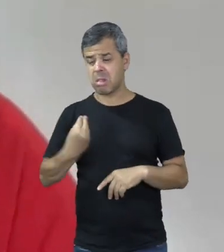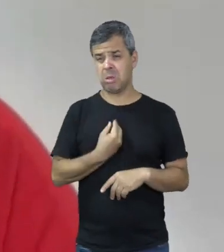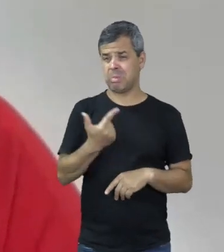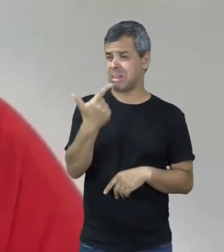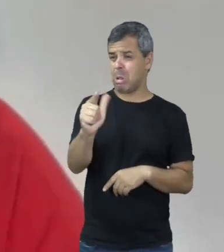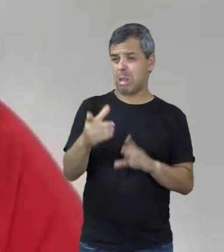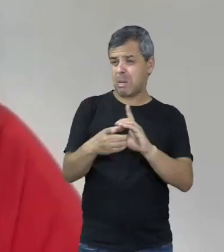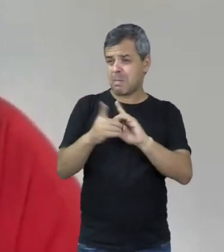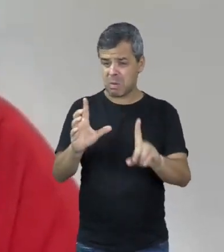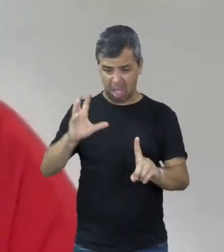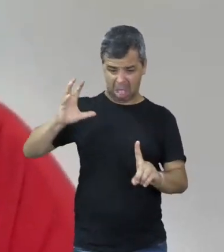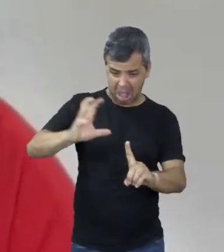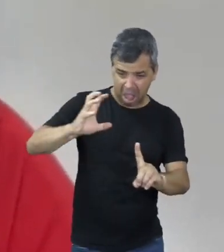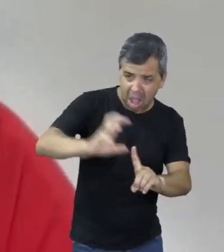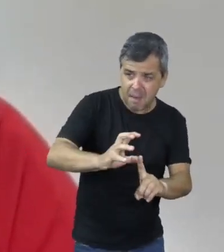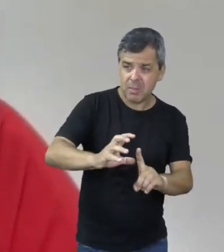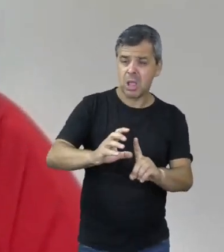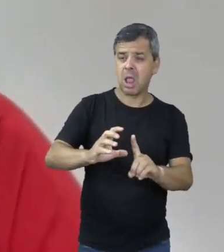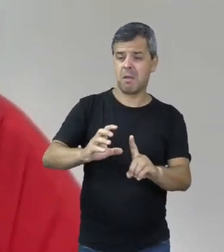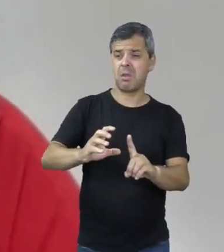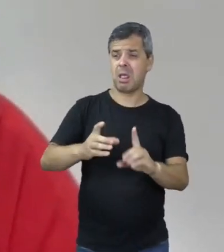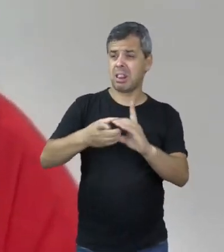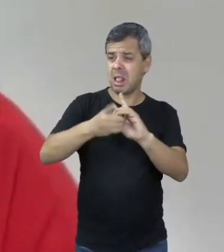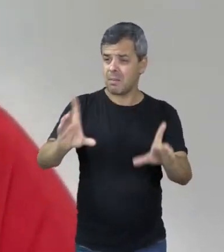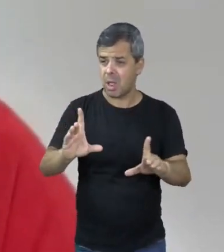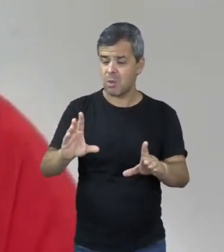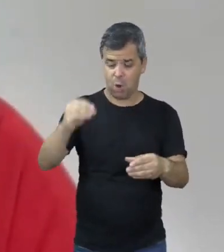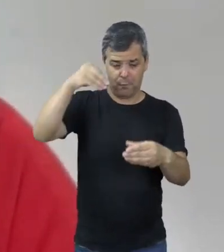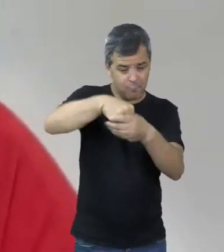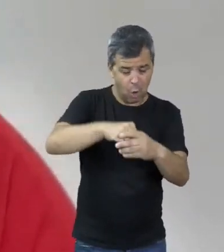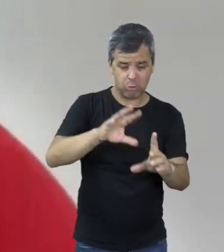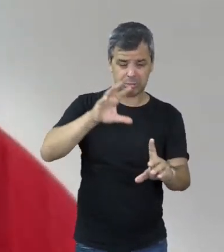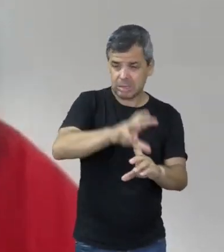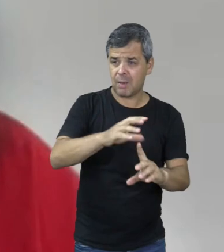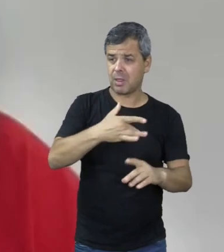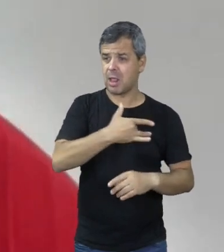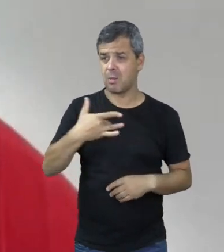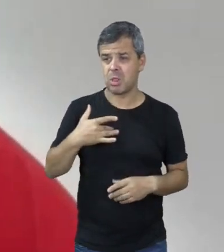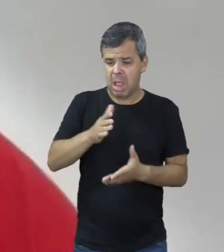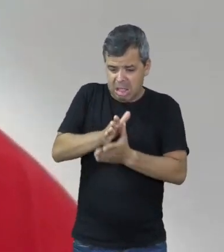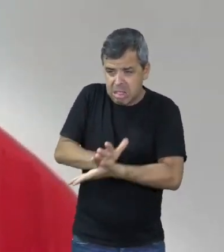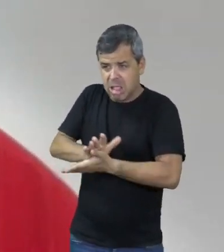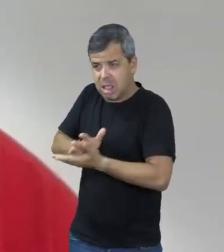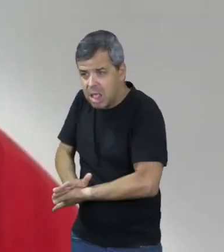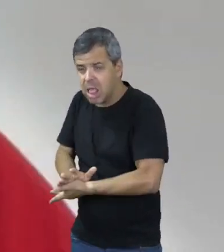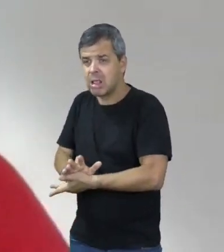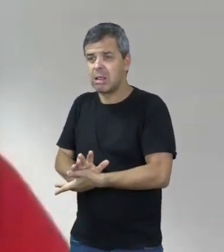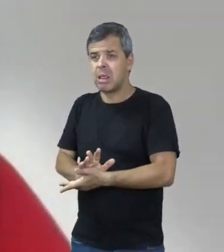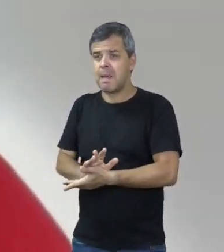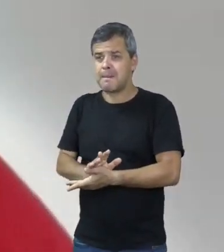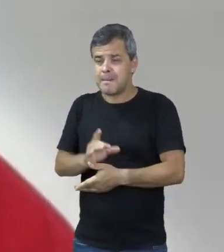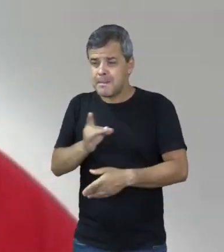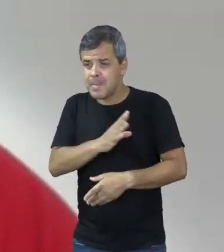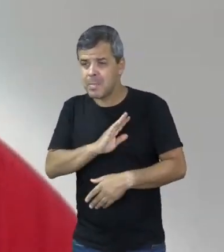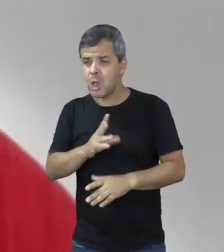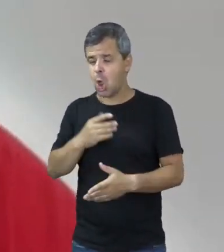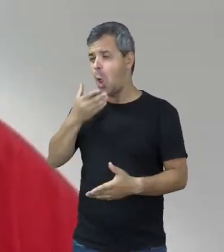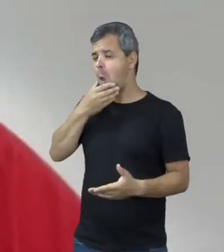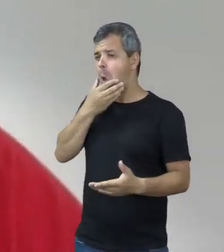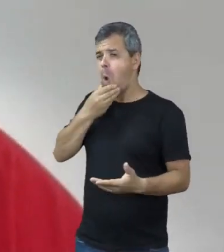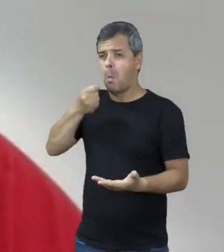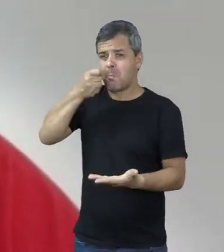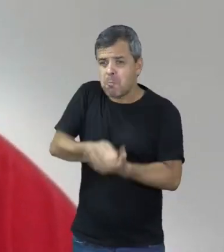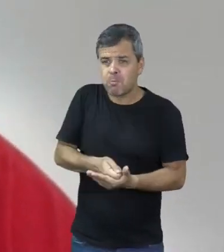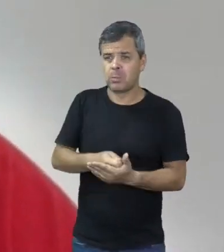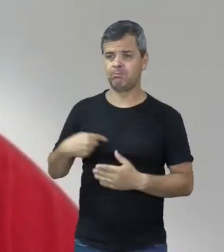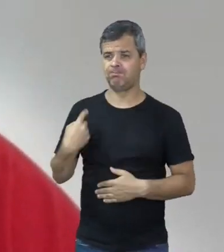democracia. Os ataques democráticos são ataques diretos à saúde. Não há como ter saúde onde há racismo, onde há transfobia, onde há machismo. Então,